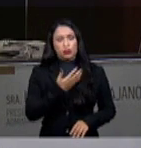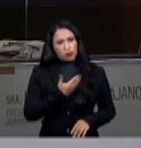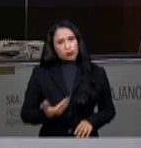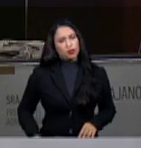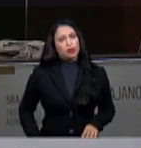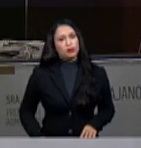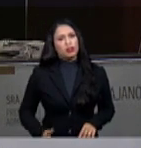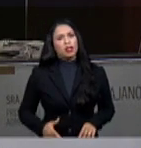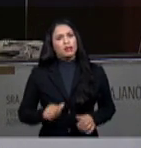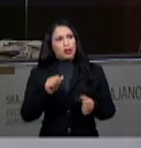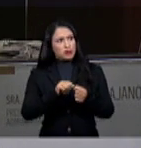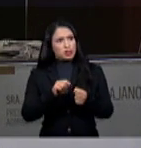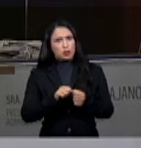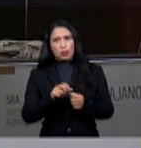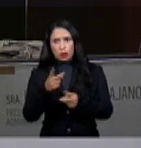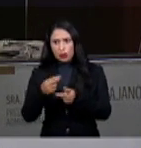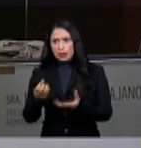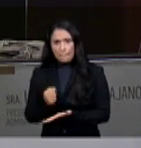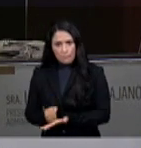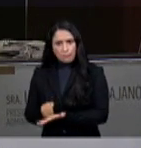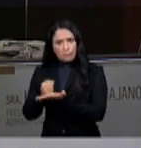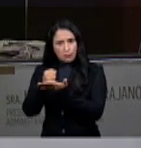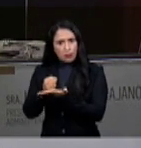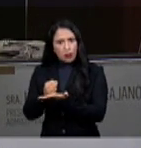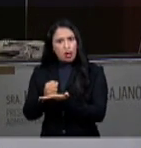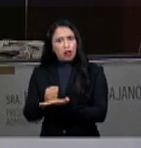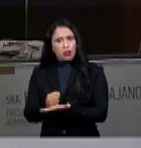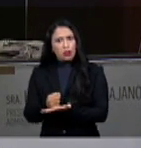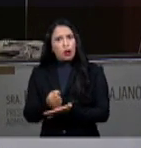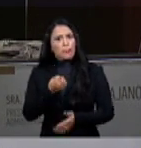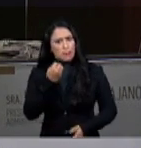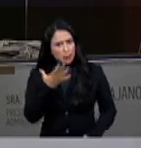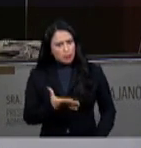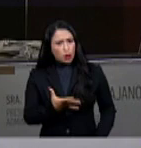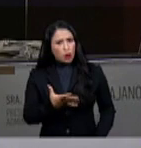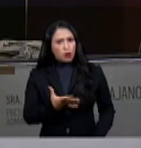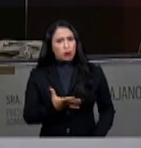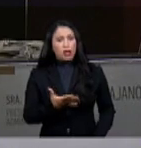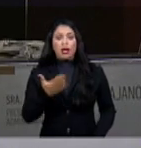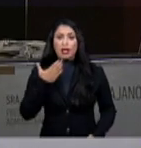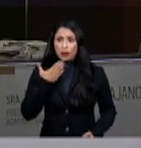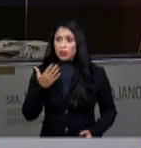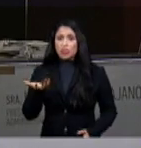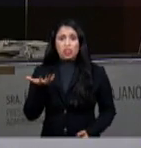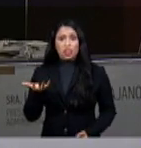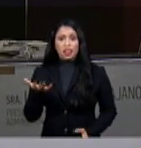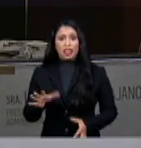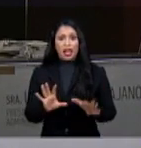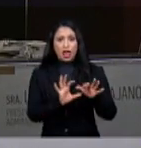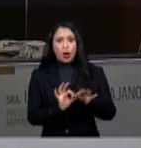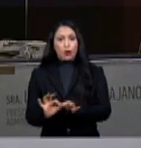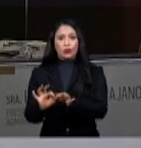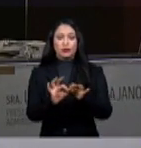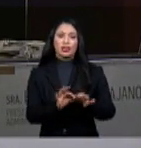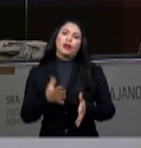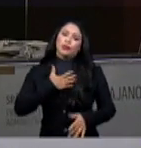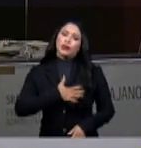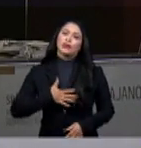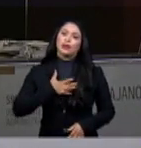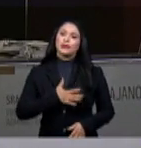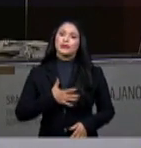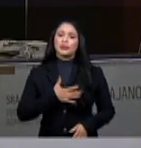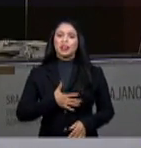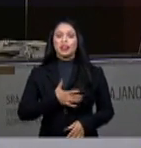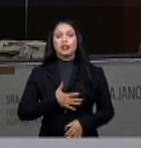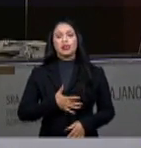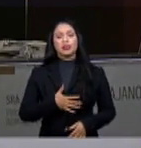coisa boa por que que eu não vou apoiar se o outro tá fazendo é isso que nós estamos pedindo essa união e hoje eu tenho o prazer de Dizer